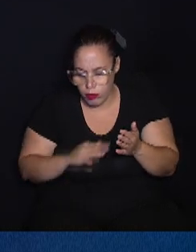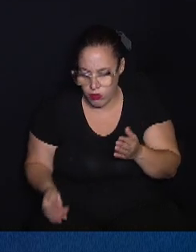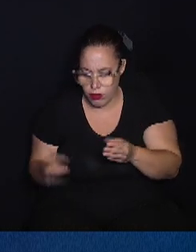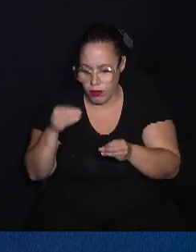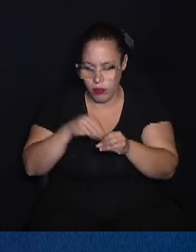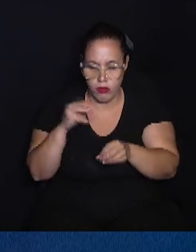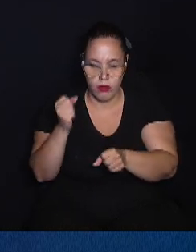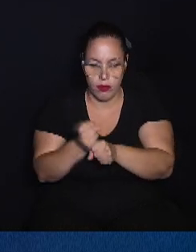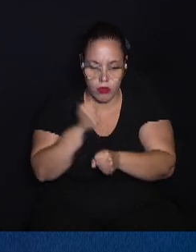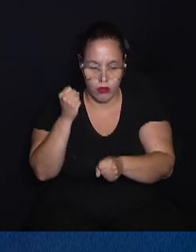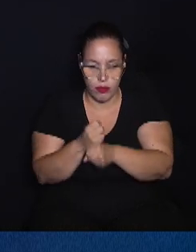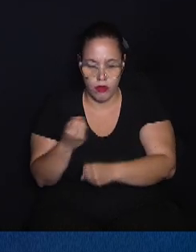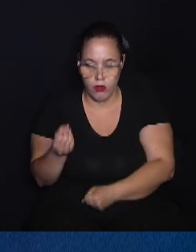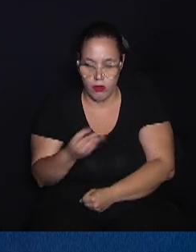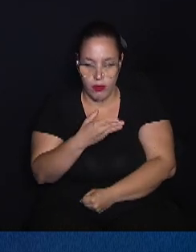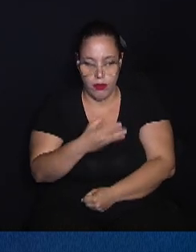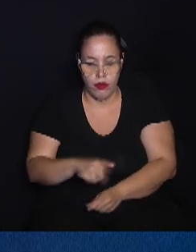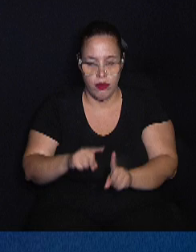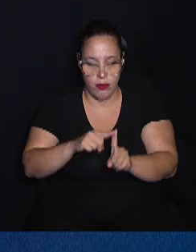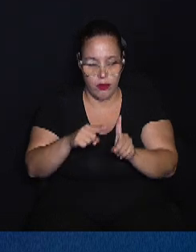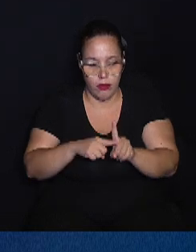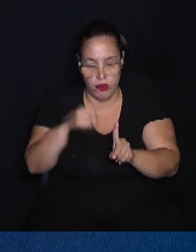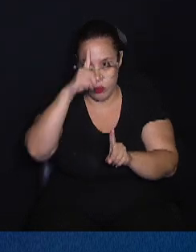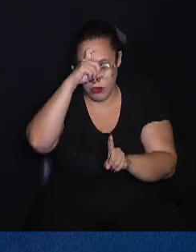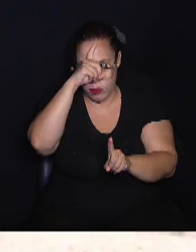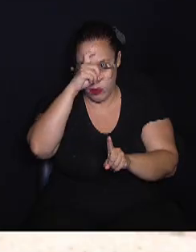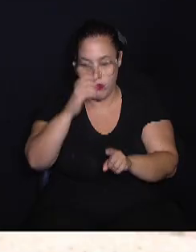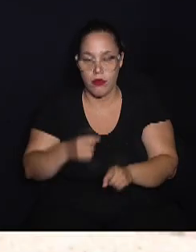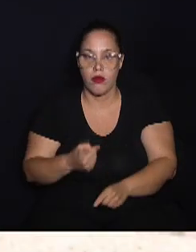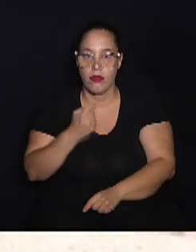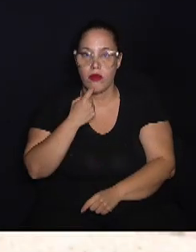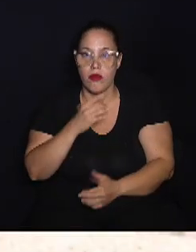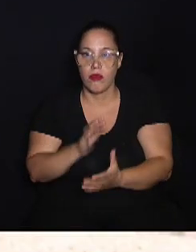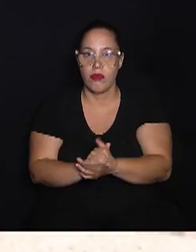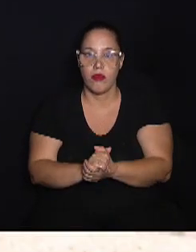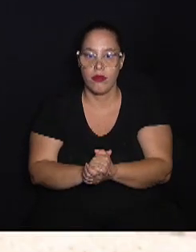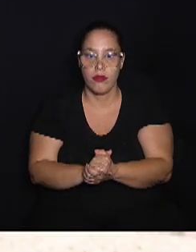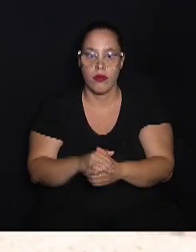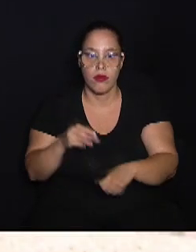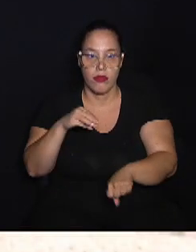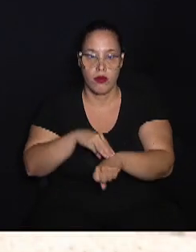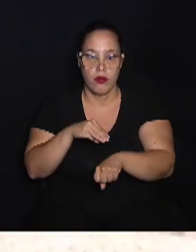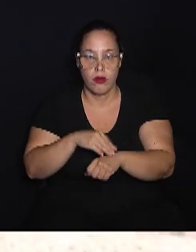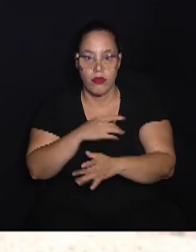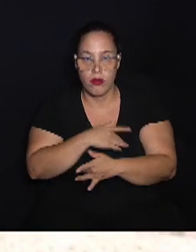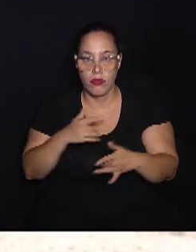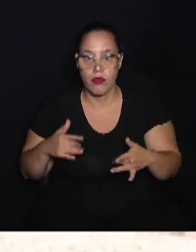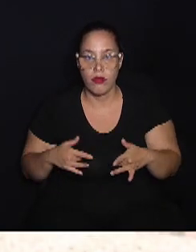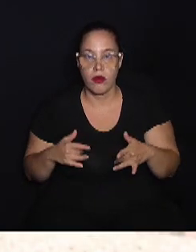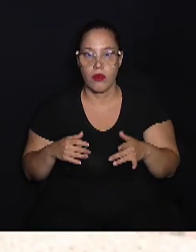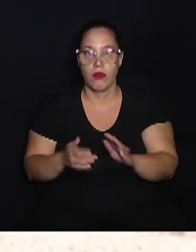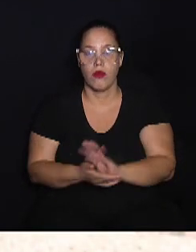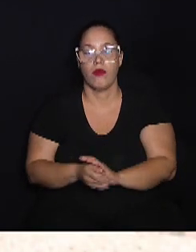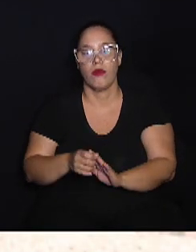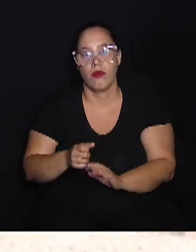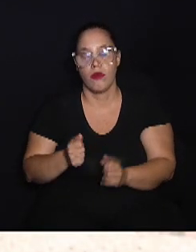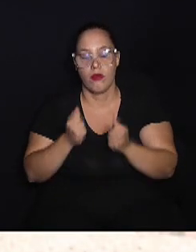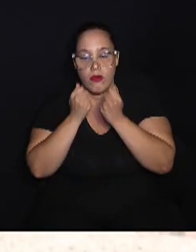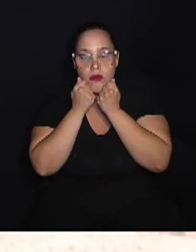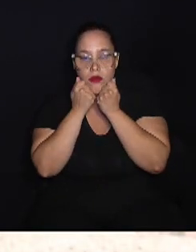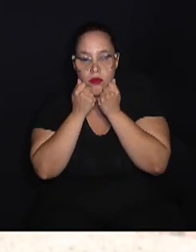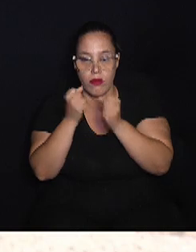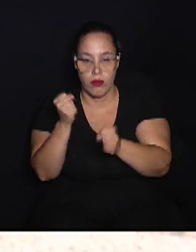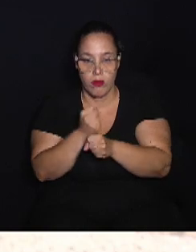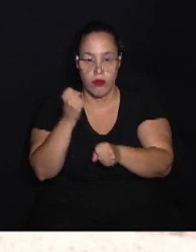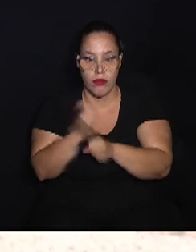a construção de uma nova matern em Campinas o Ministério da Saúde anunciou no mês de julho a construção de